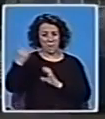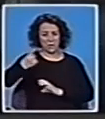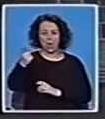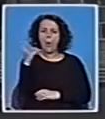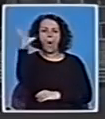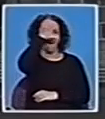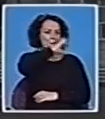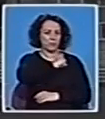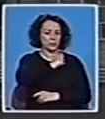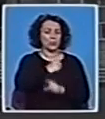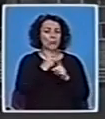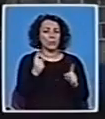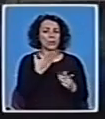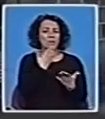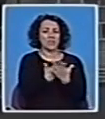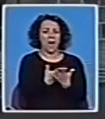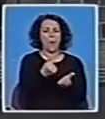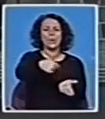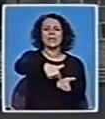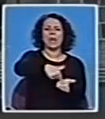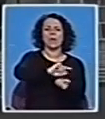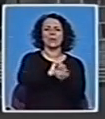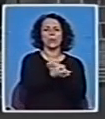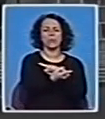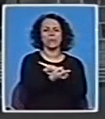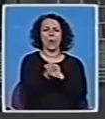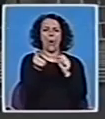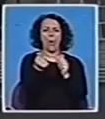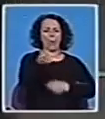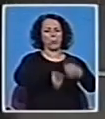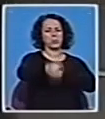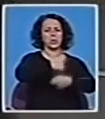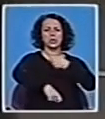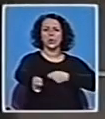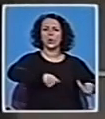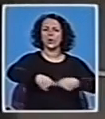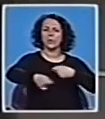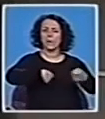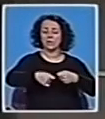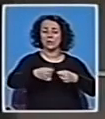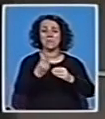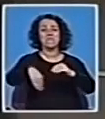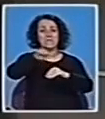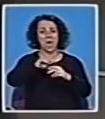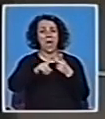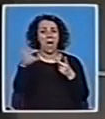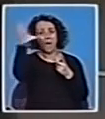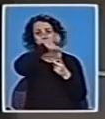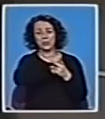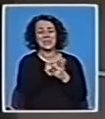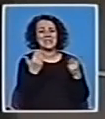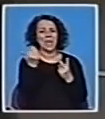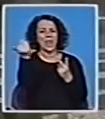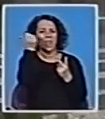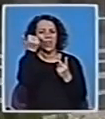porque está em causa não um crédito, mas uma transação comercial, e soma outro abuso, a utilização dos